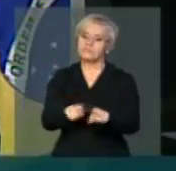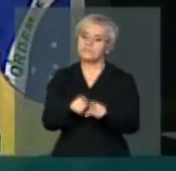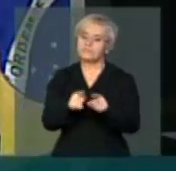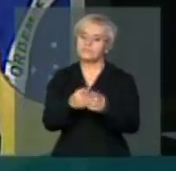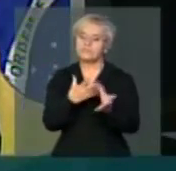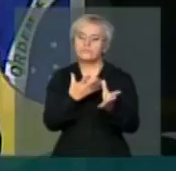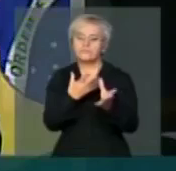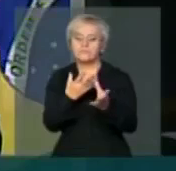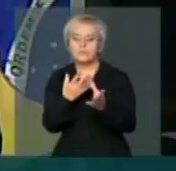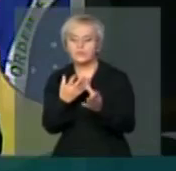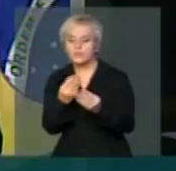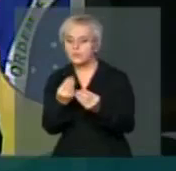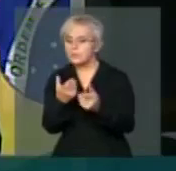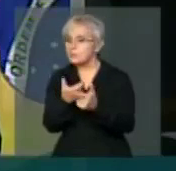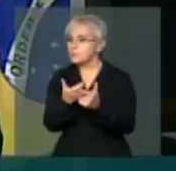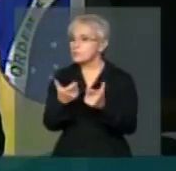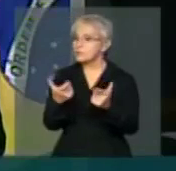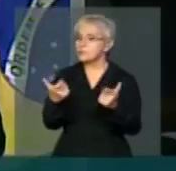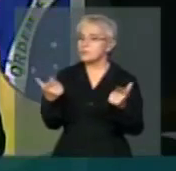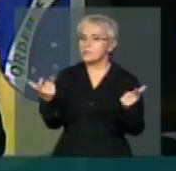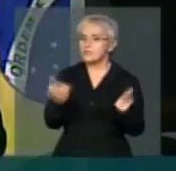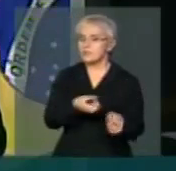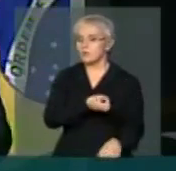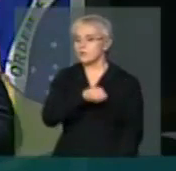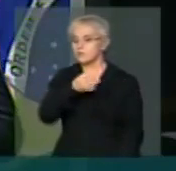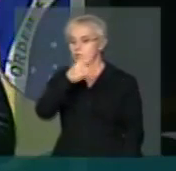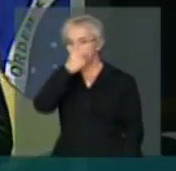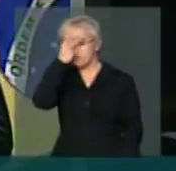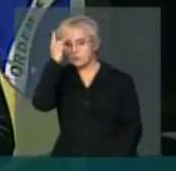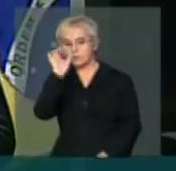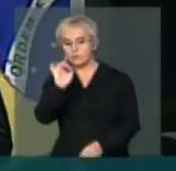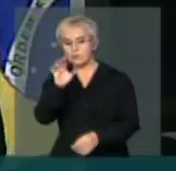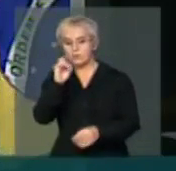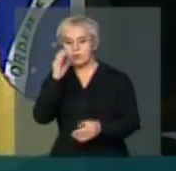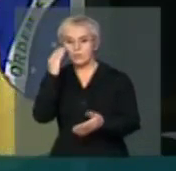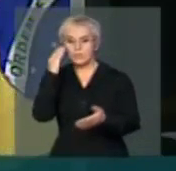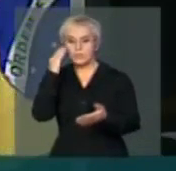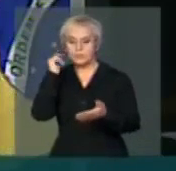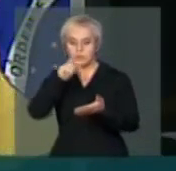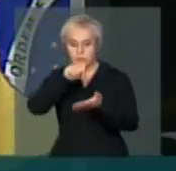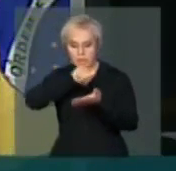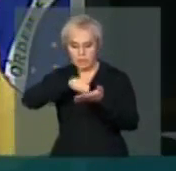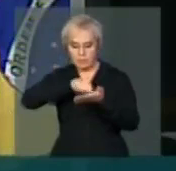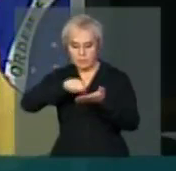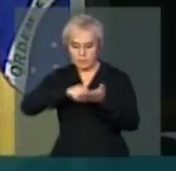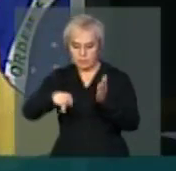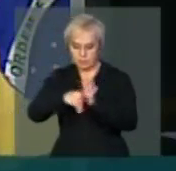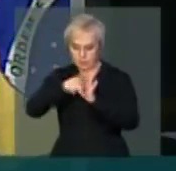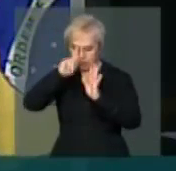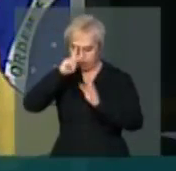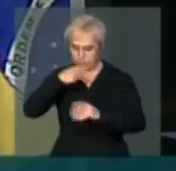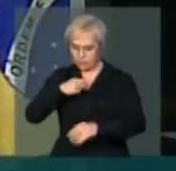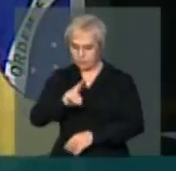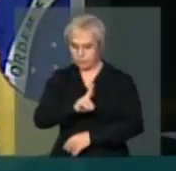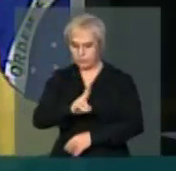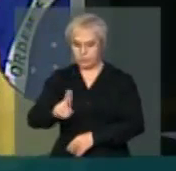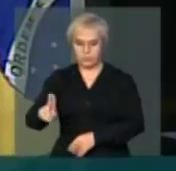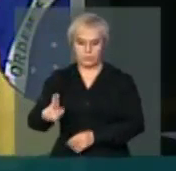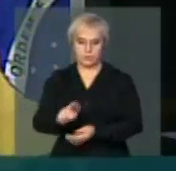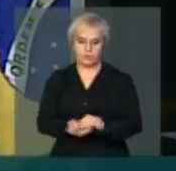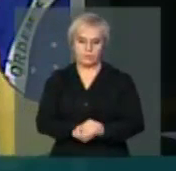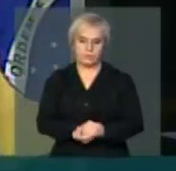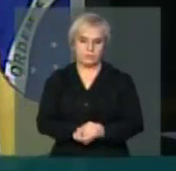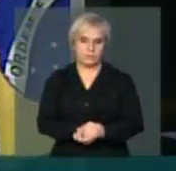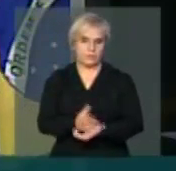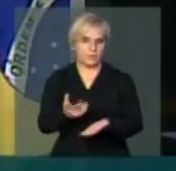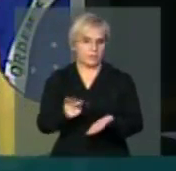analfabetos funcionais existentes no país, aqueles que praticamente se limitam apenas a escrever o próprio nome. A